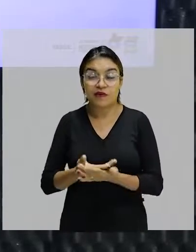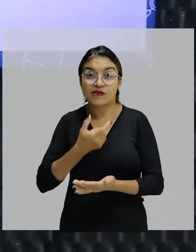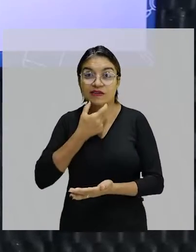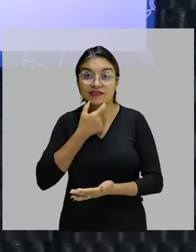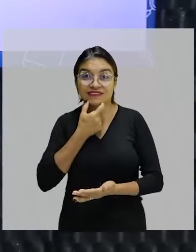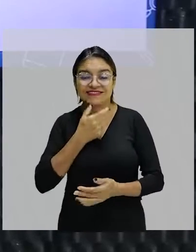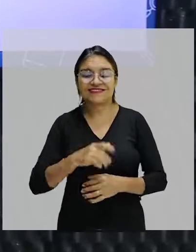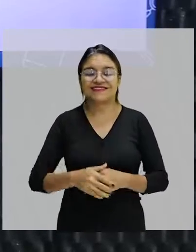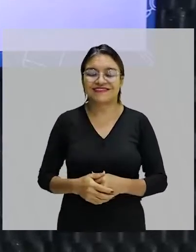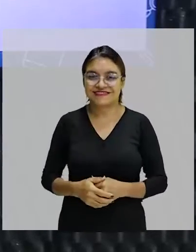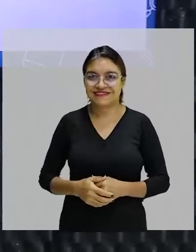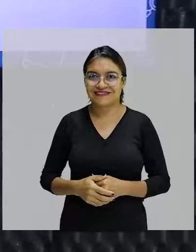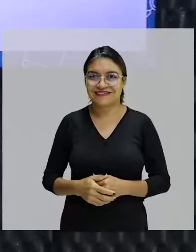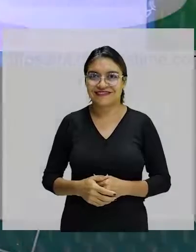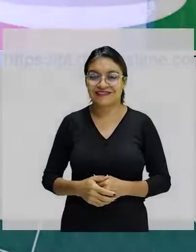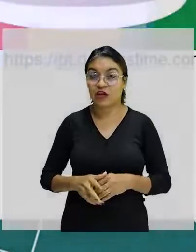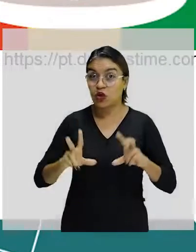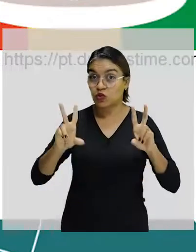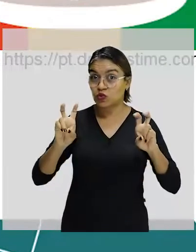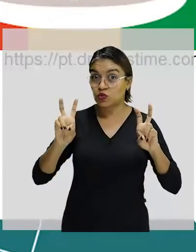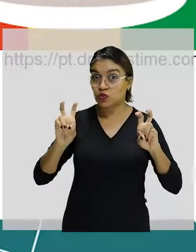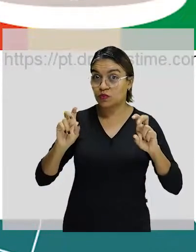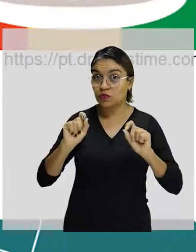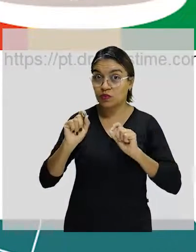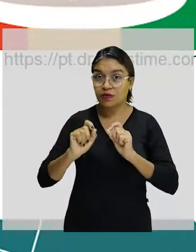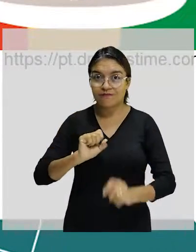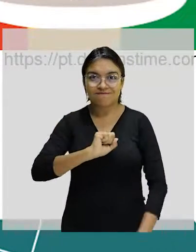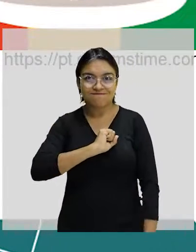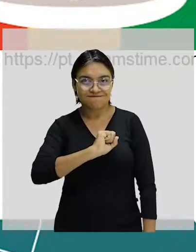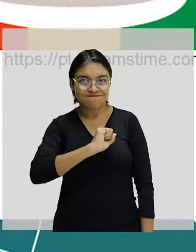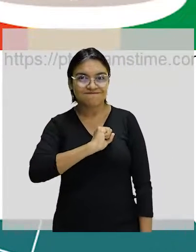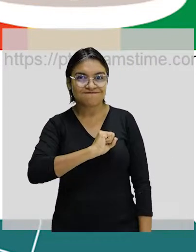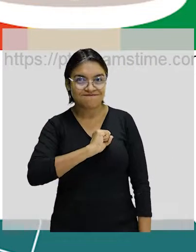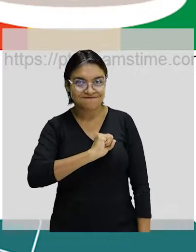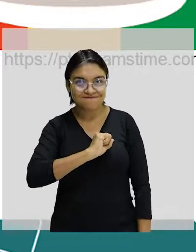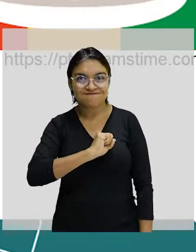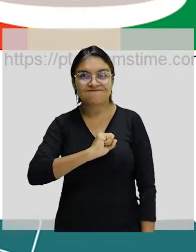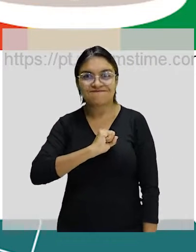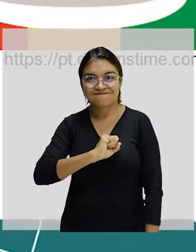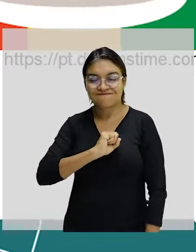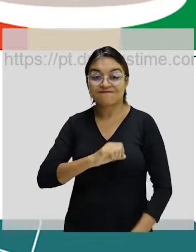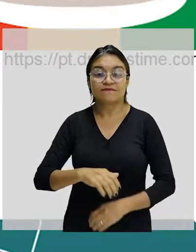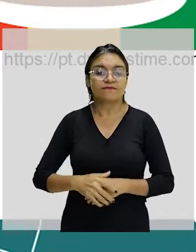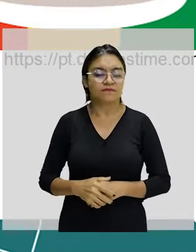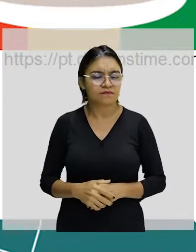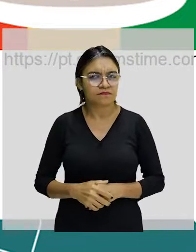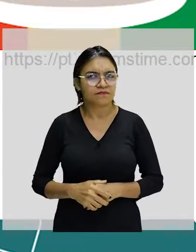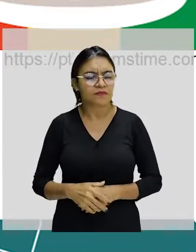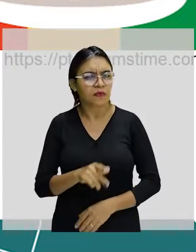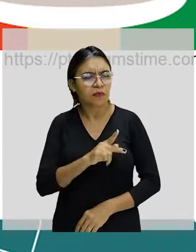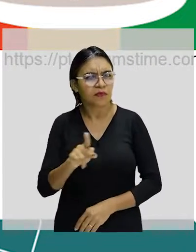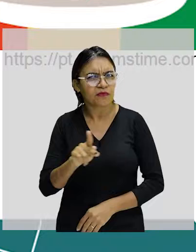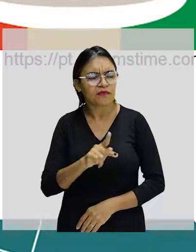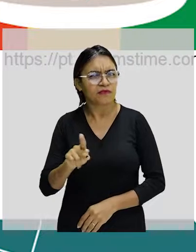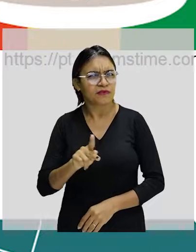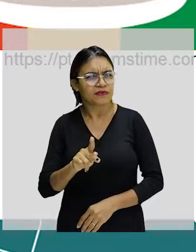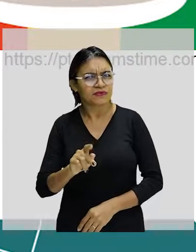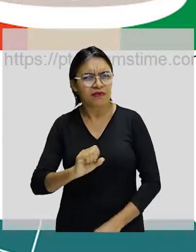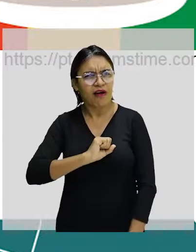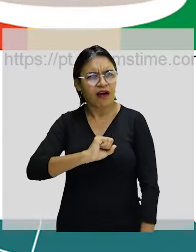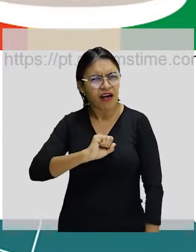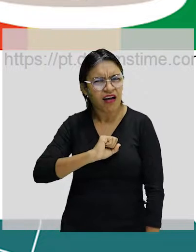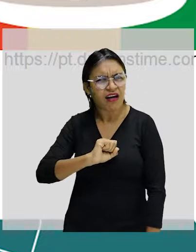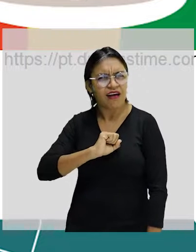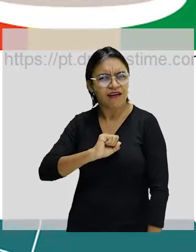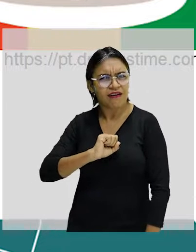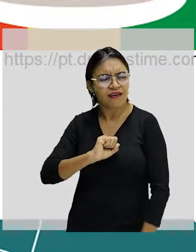Michelle. Hoje nós vamos falar sobre reggae. Aí vocês devem estar pensando, professora, está no lugar errado, que aula é essa? Hoje